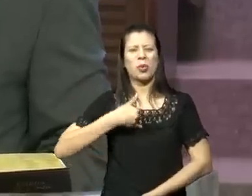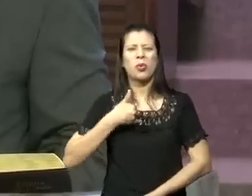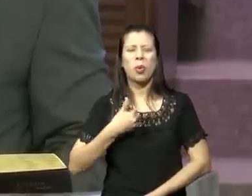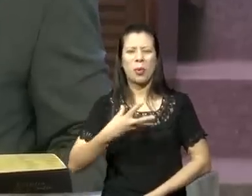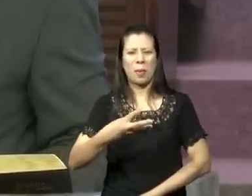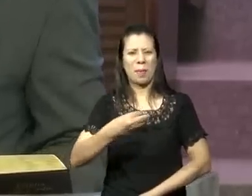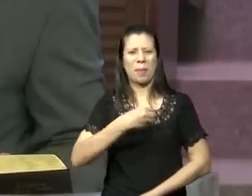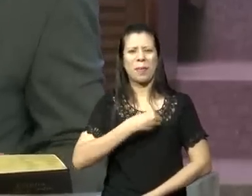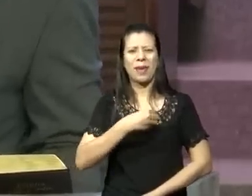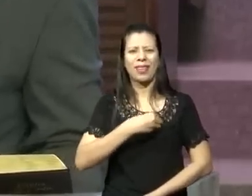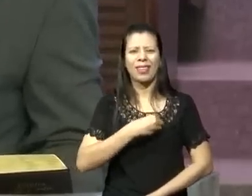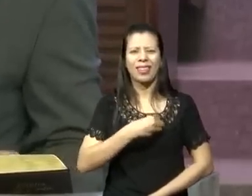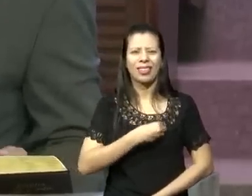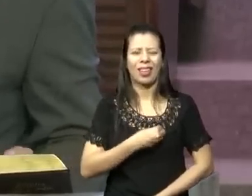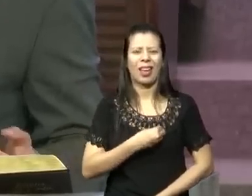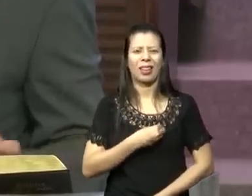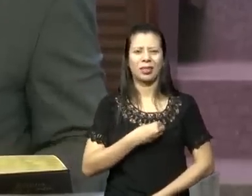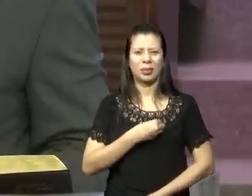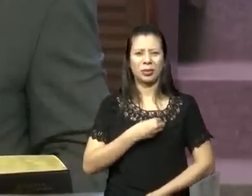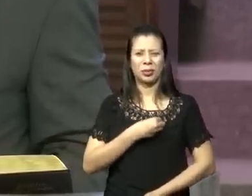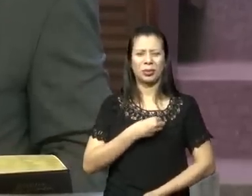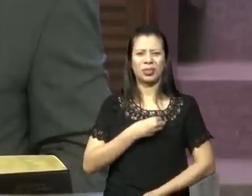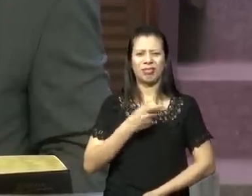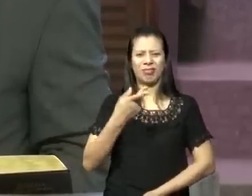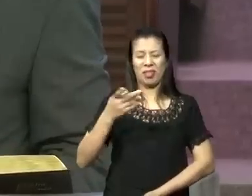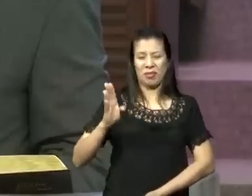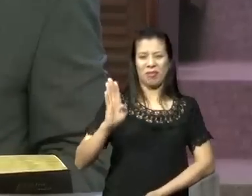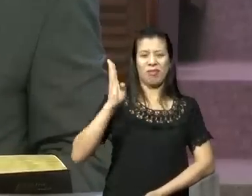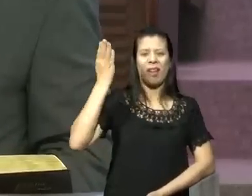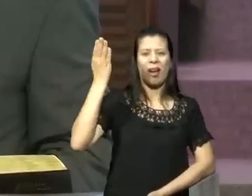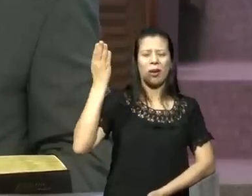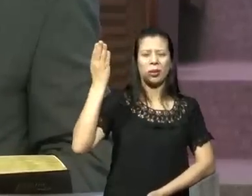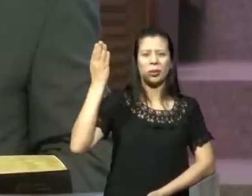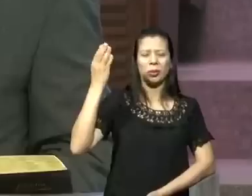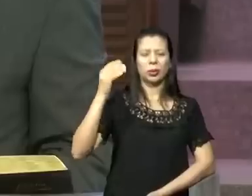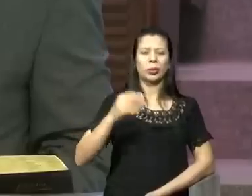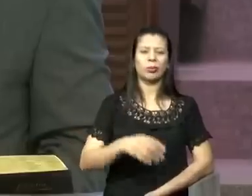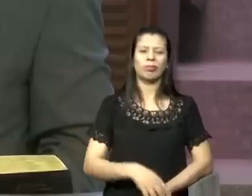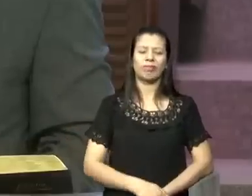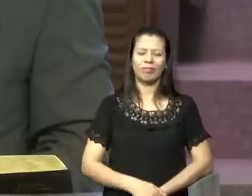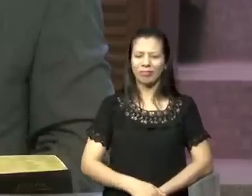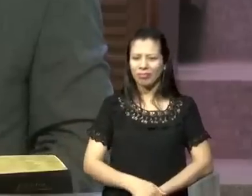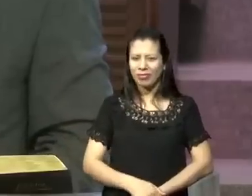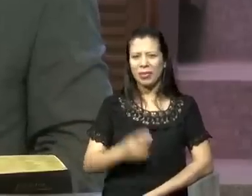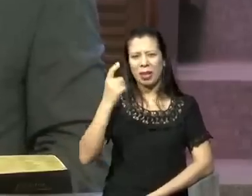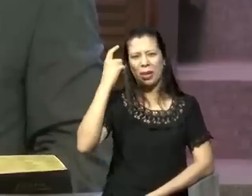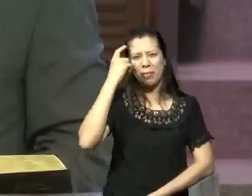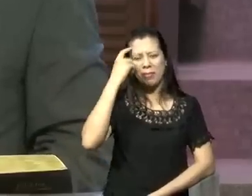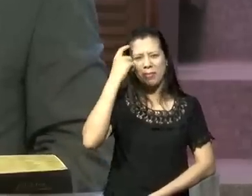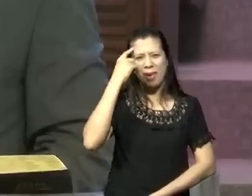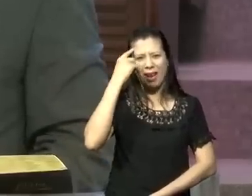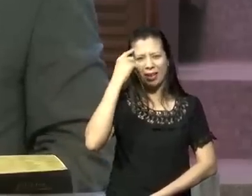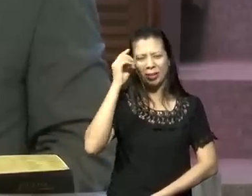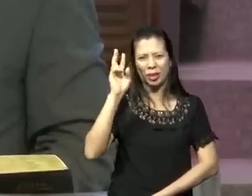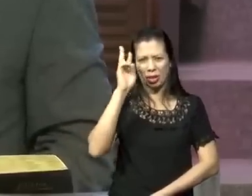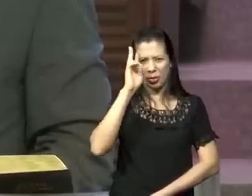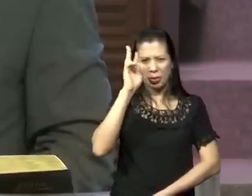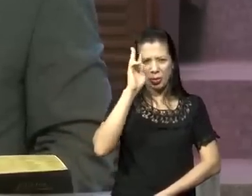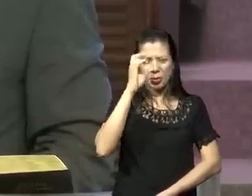que seriam para apedrejar uma inocente vítima